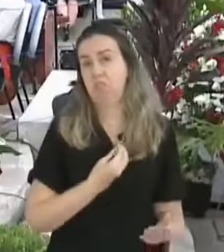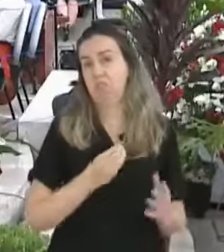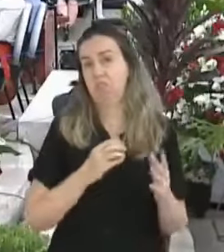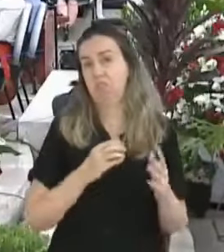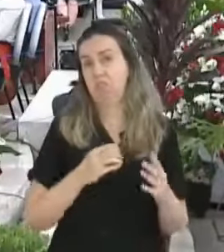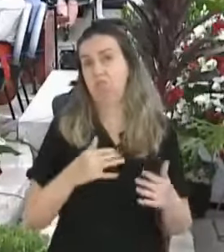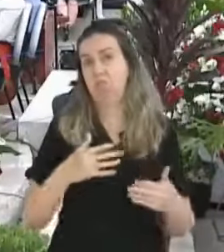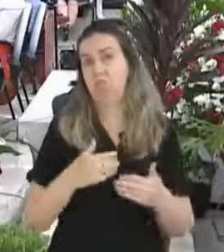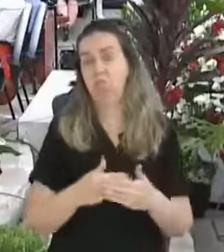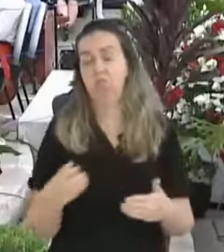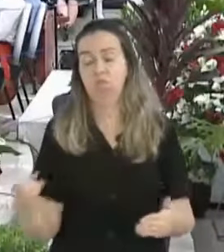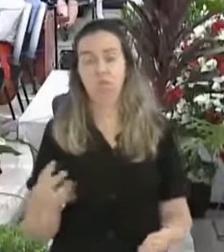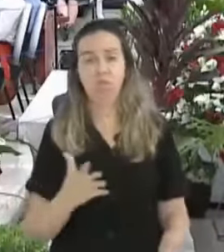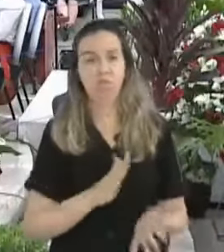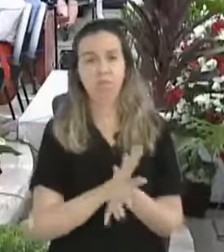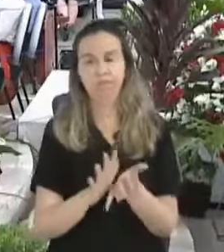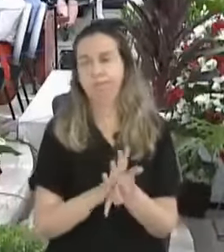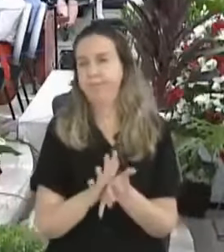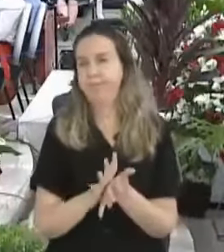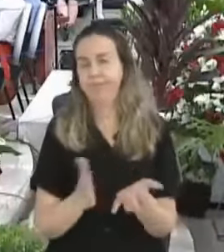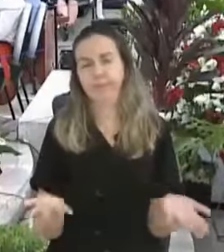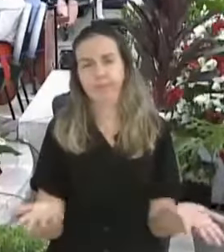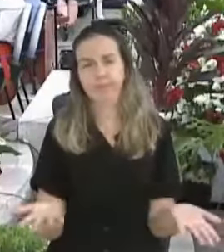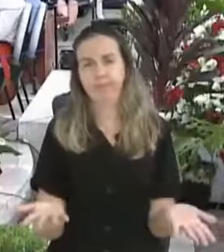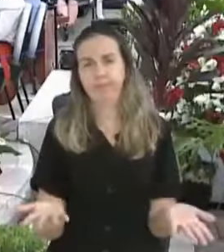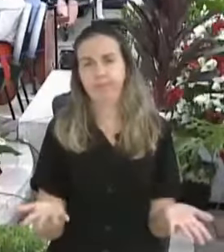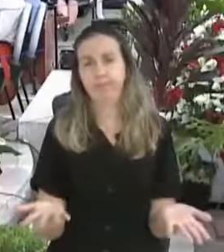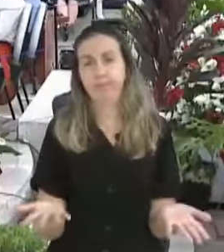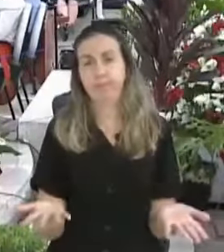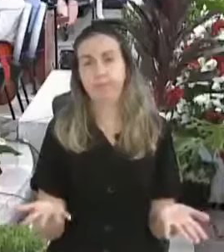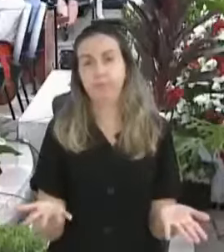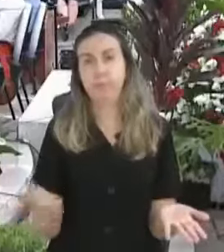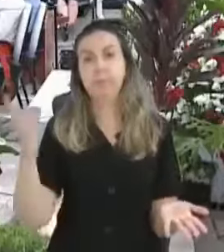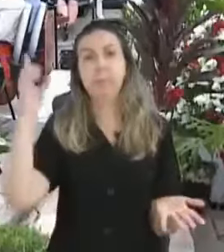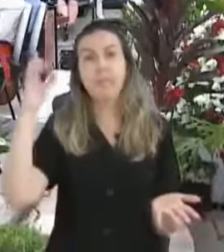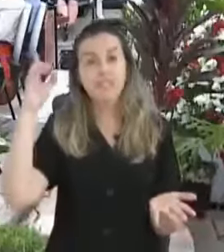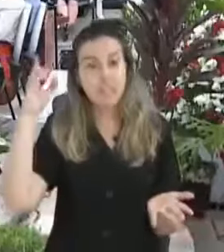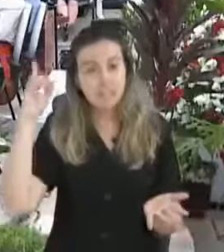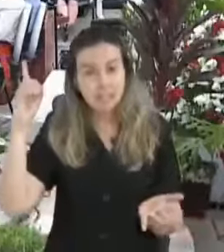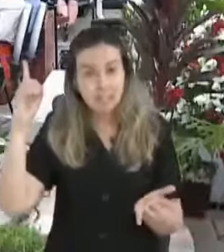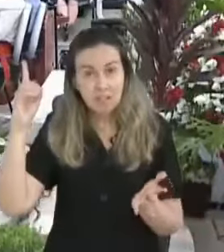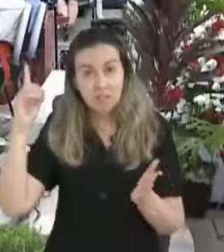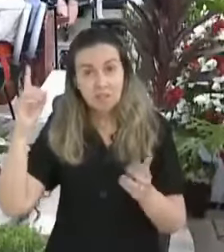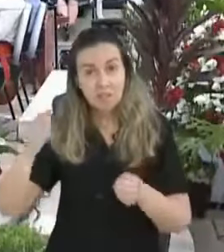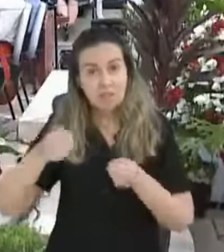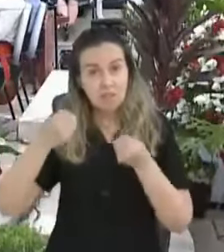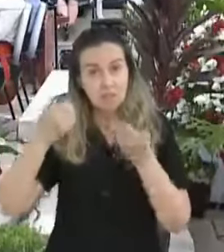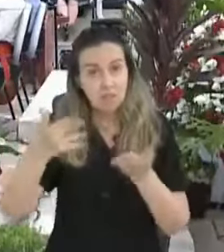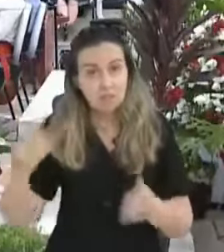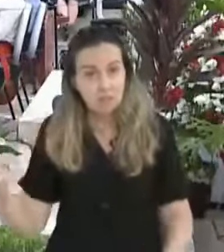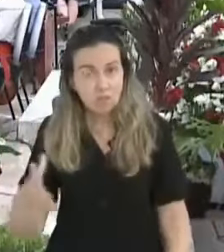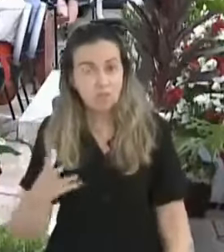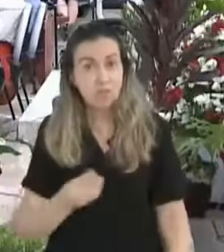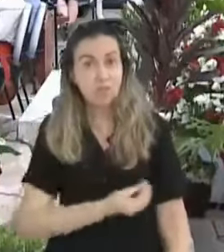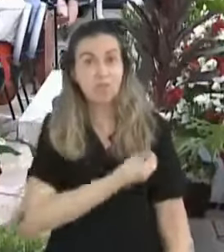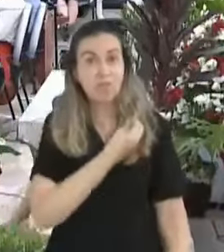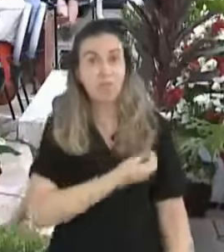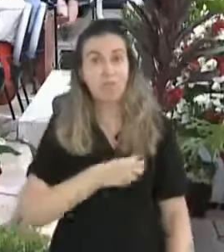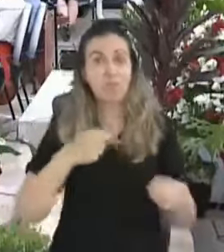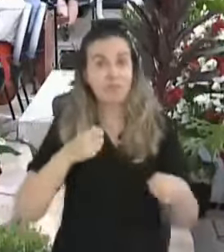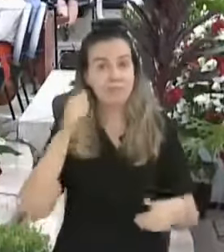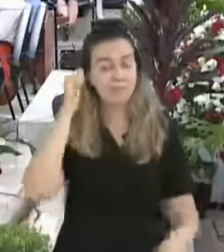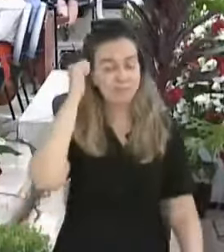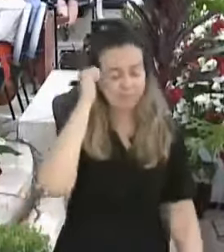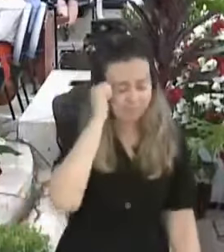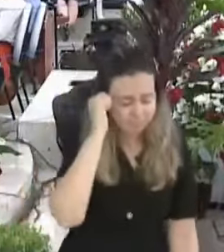mudar de vida. Sim, Deus poderá fazer tudo voltar ao normal com um estralo de dedo, porque